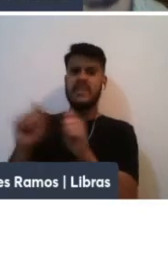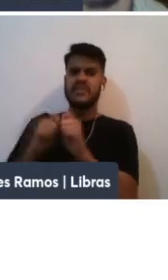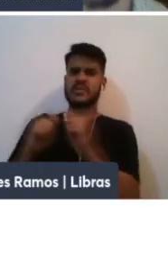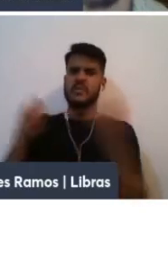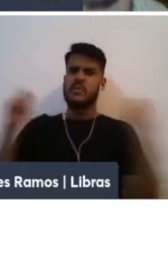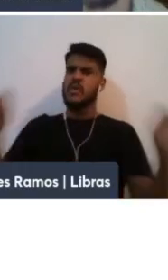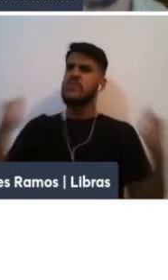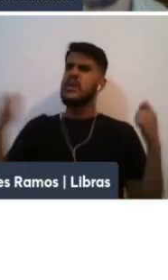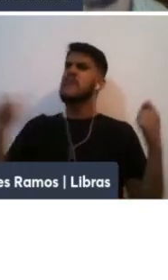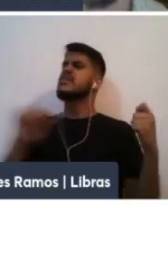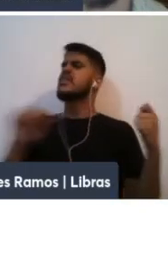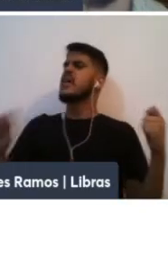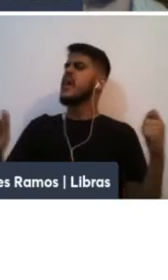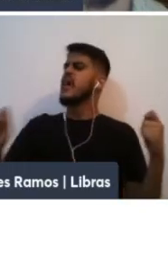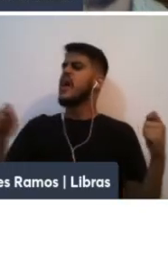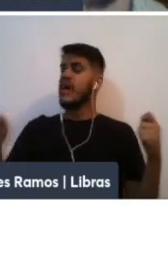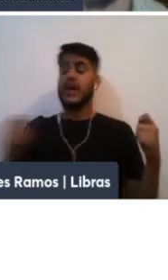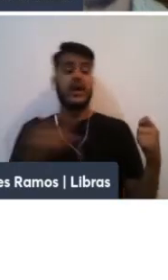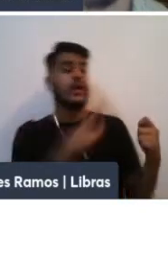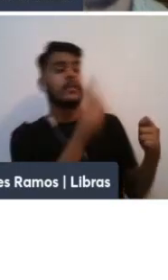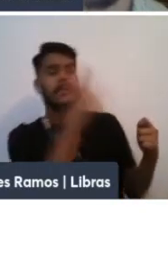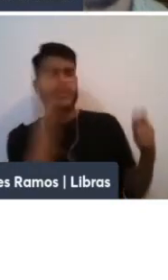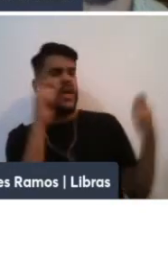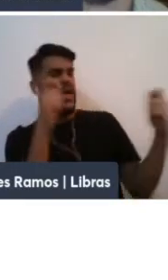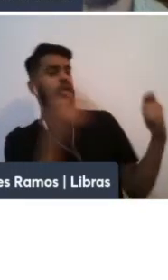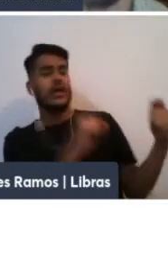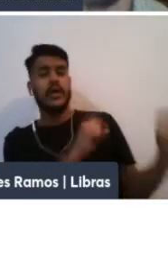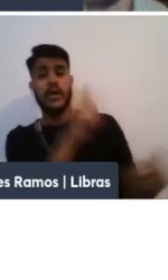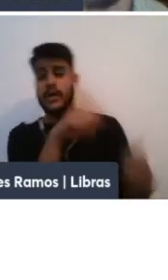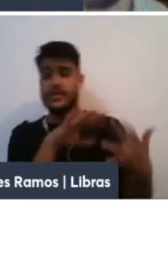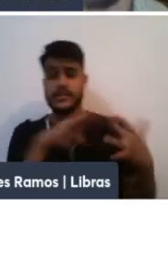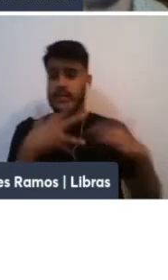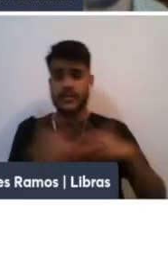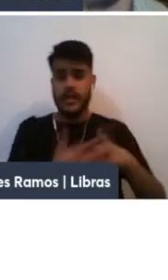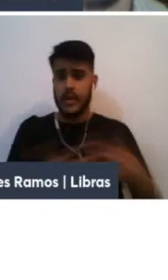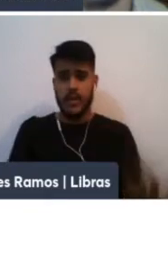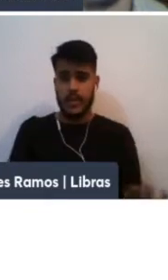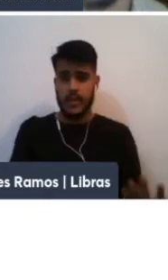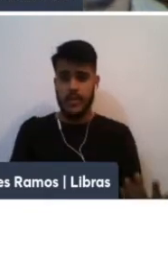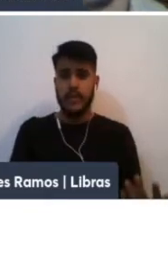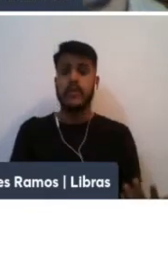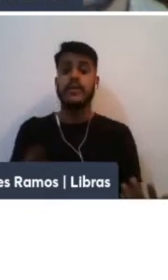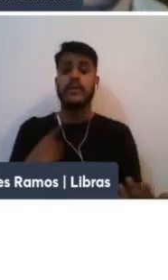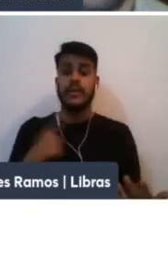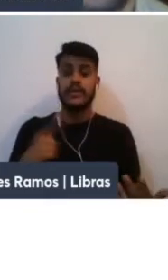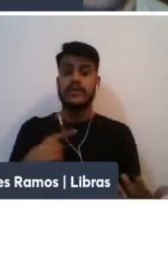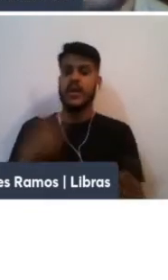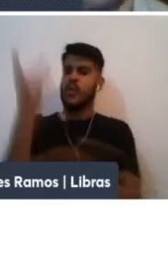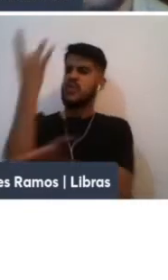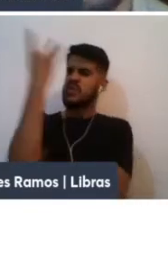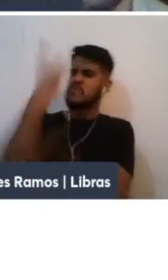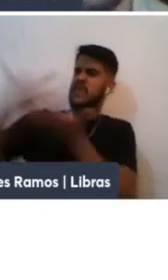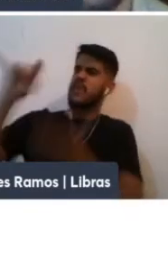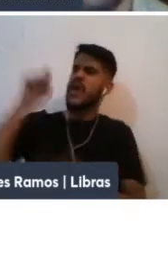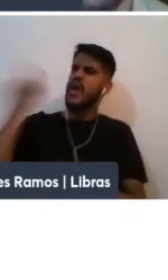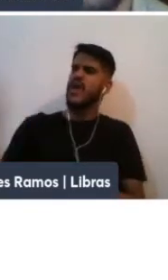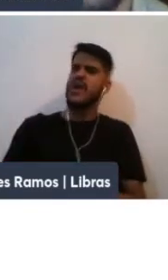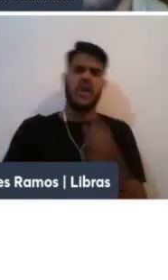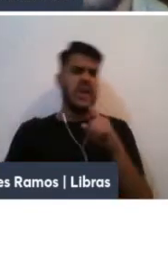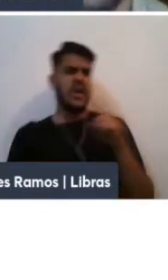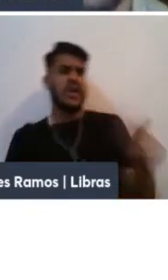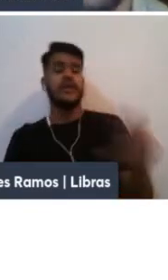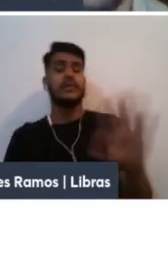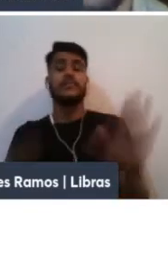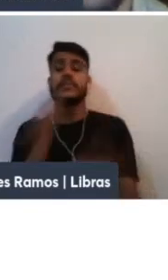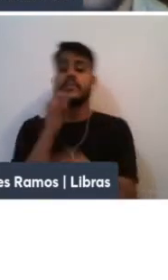essa pessoa? Cidadão. Cidadãos comuns. Levados a acreditar que o inimigo está ali, naquele